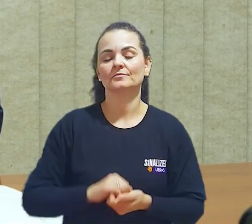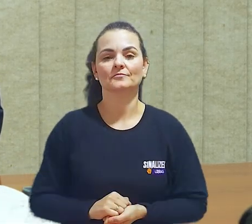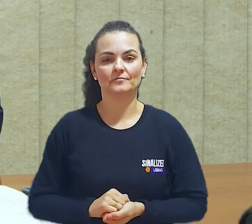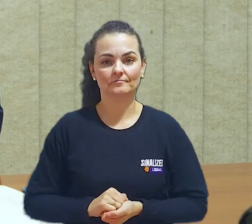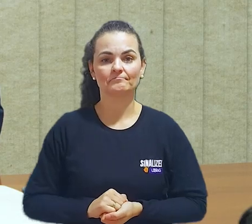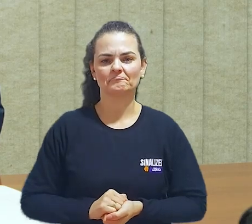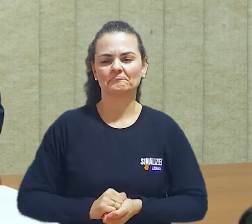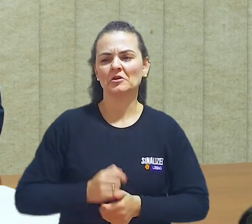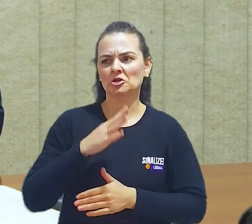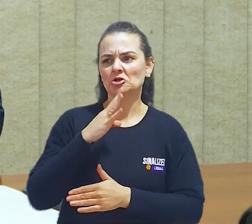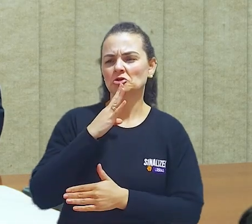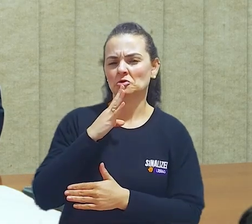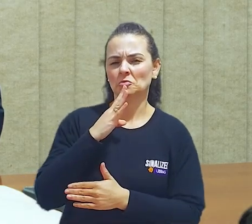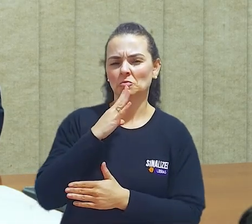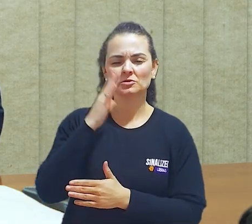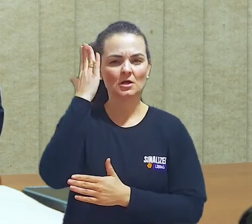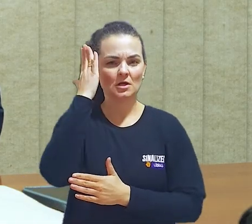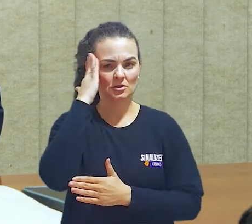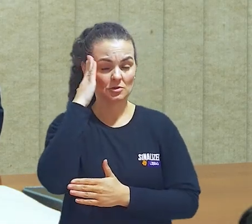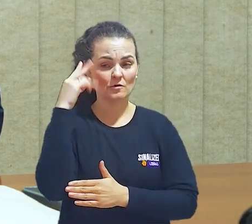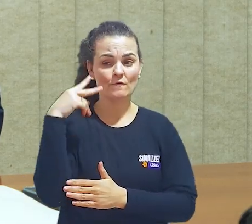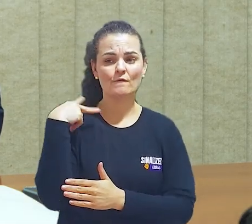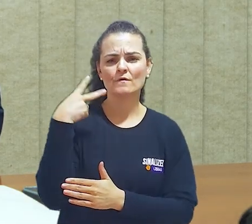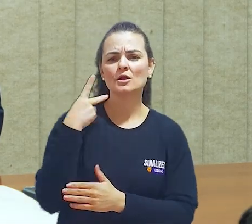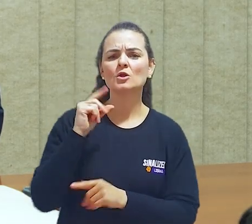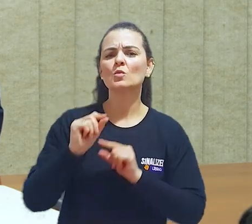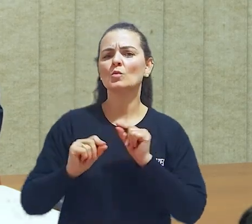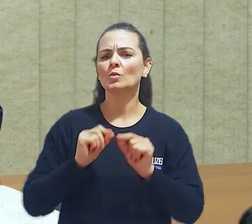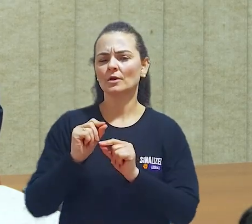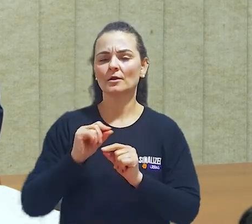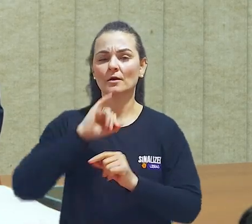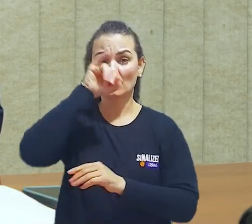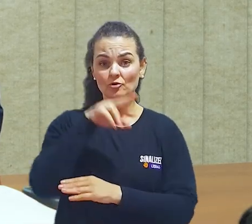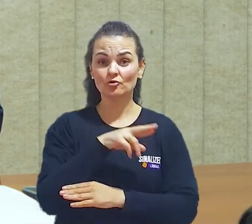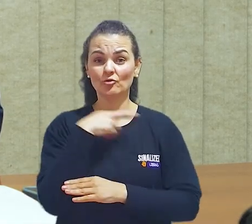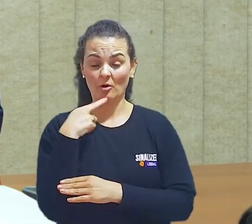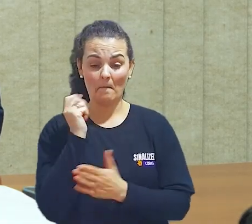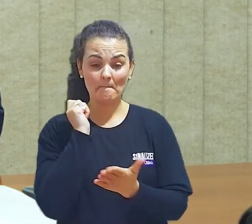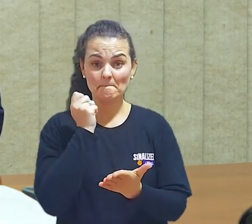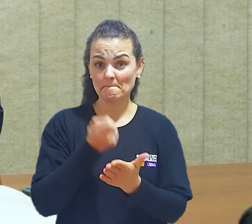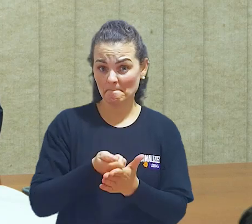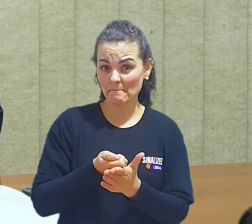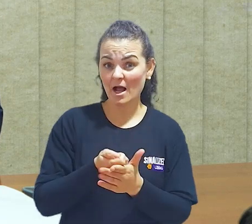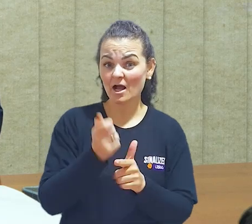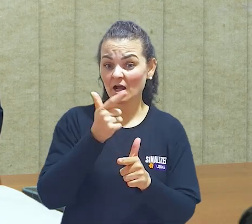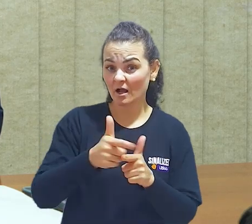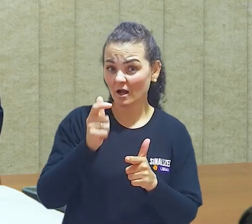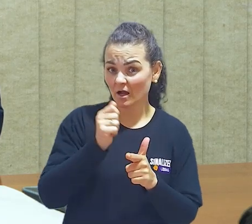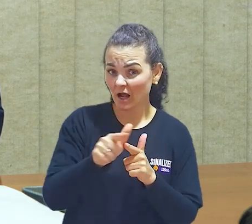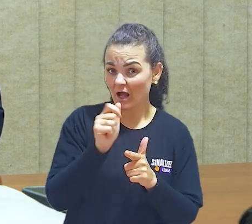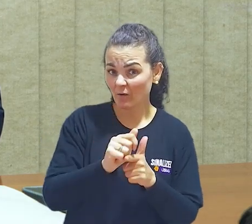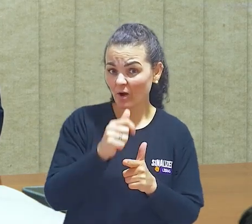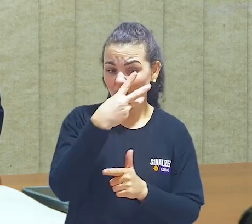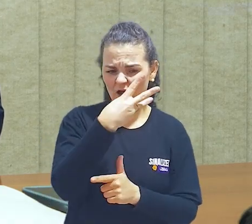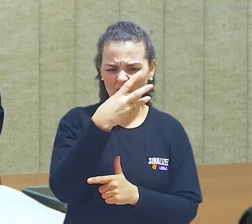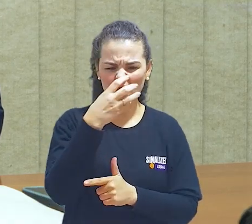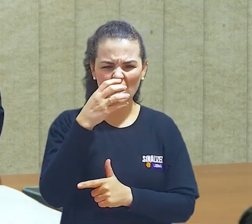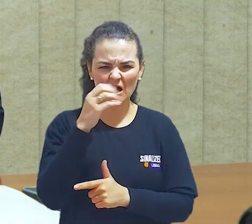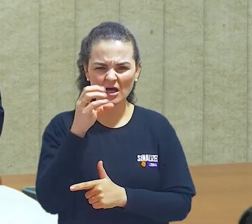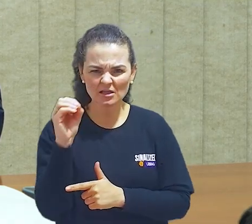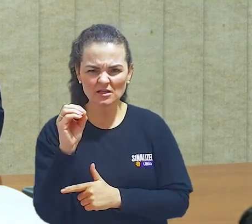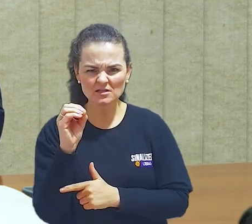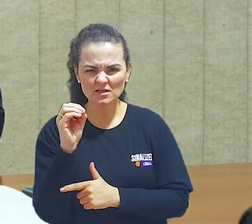tomamos conhecimento através deste vereador de que se paga em Jaraguá do Sul mais de R$300 mil por mês de aluguel. Isso é